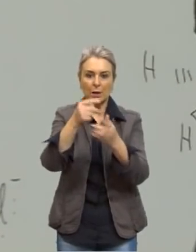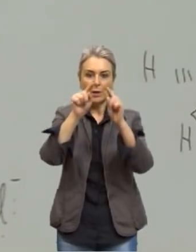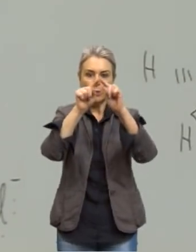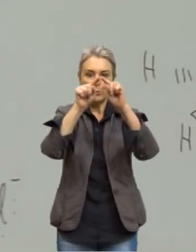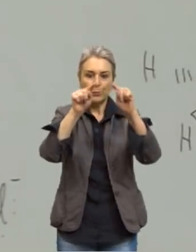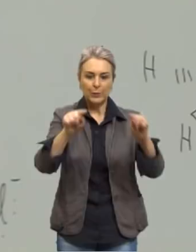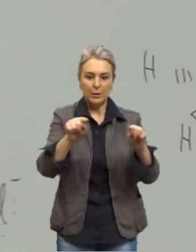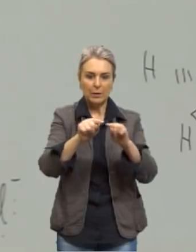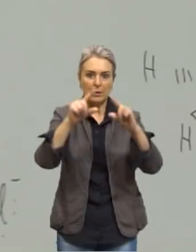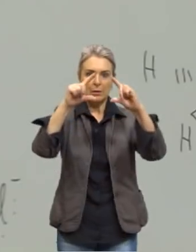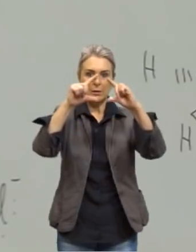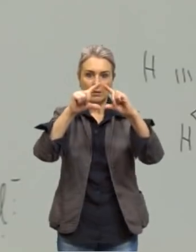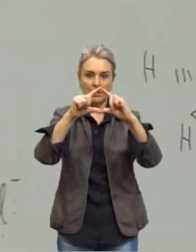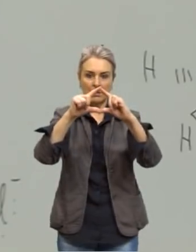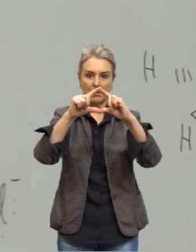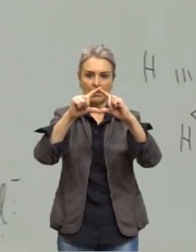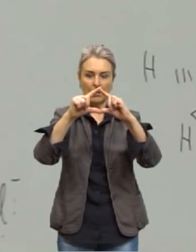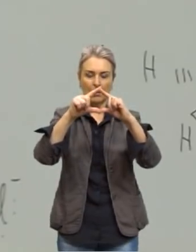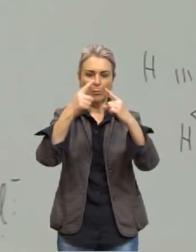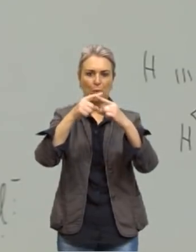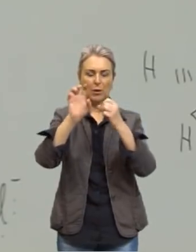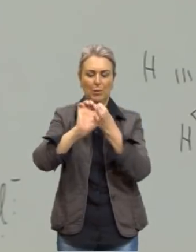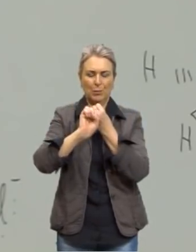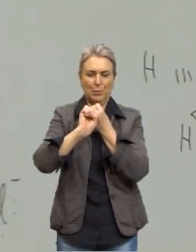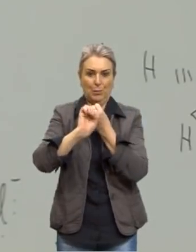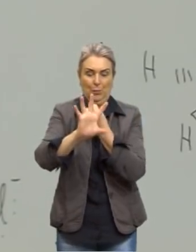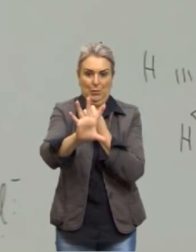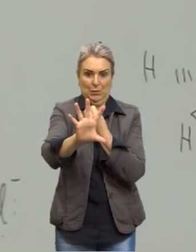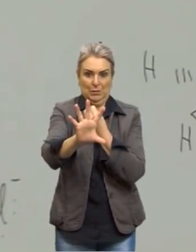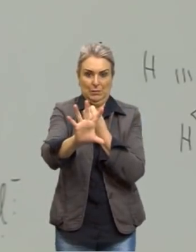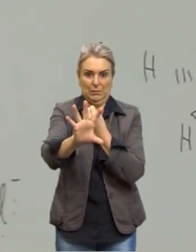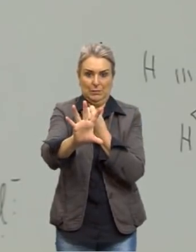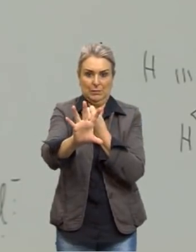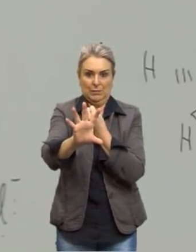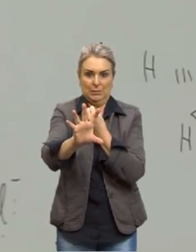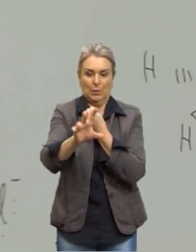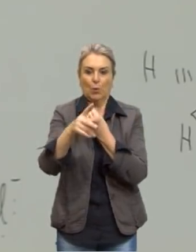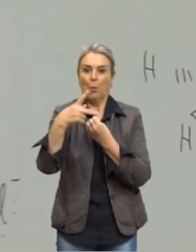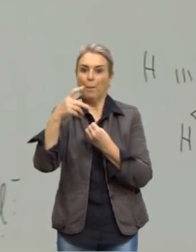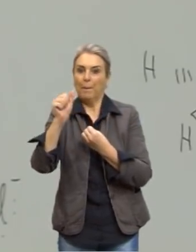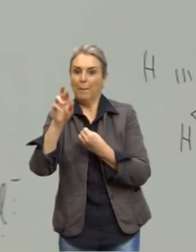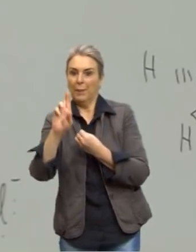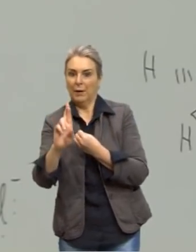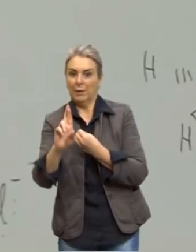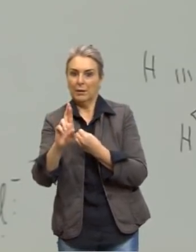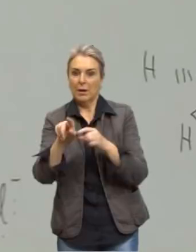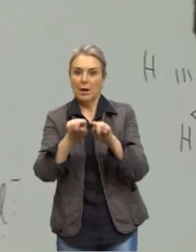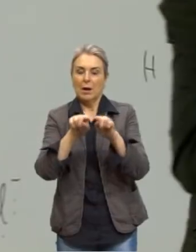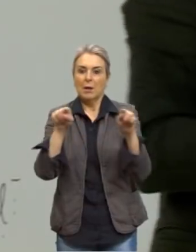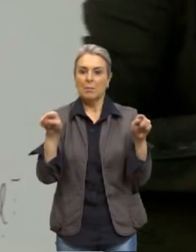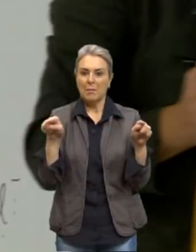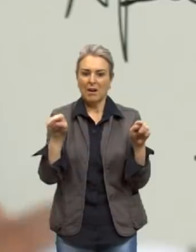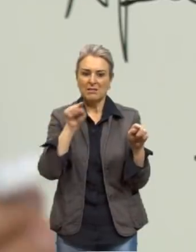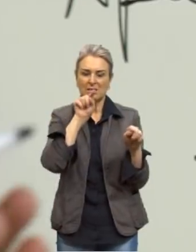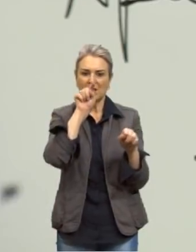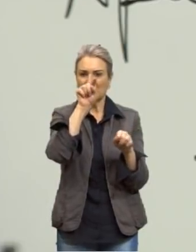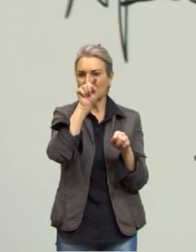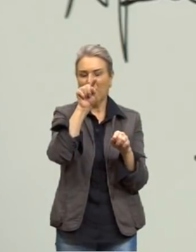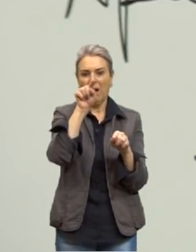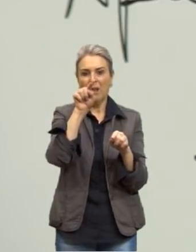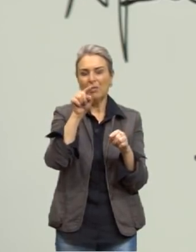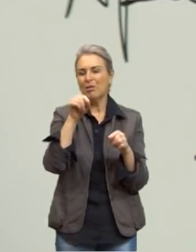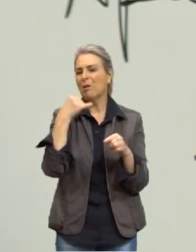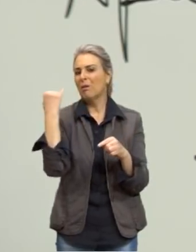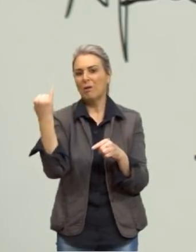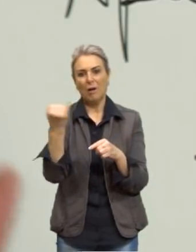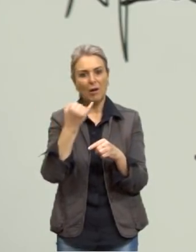por quê que existe uma repulsão entre esse pai esse aqui só que esse aqui não é levado em consideração na hora